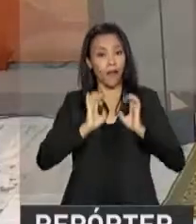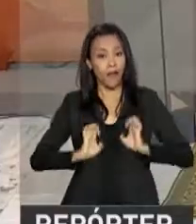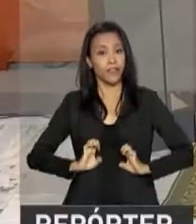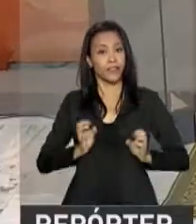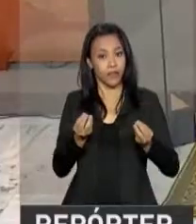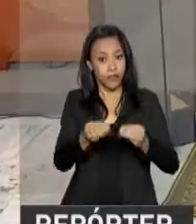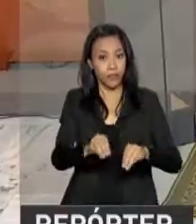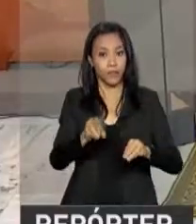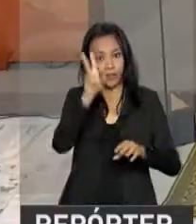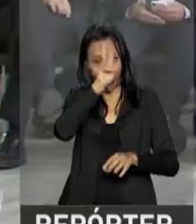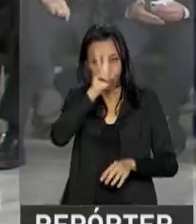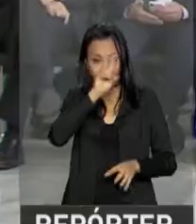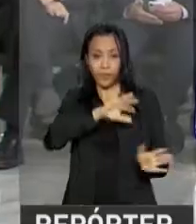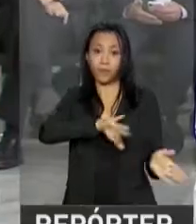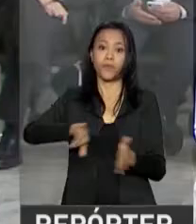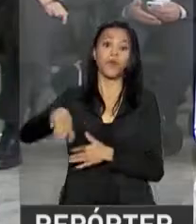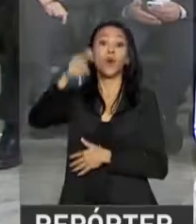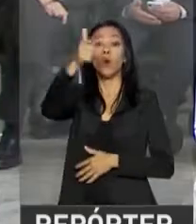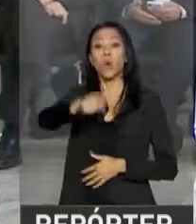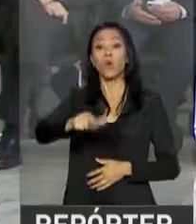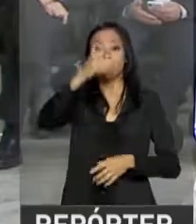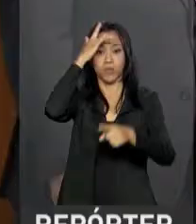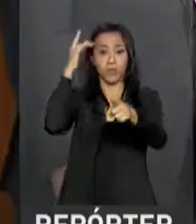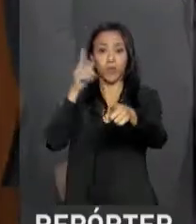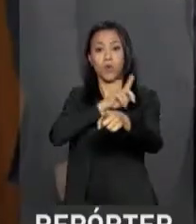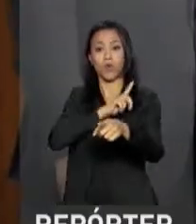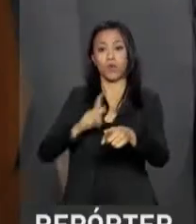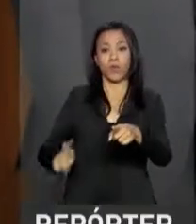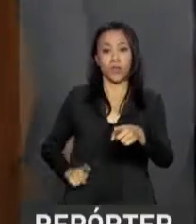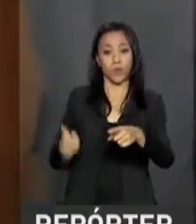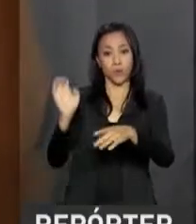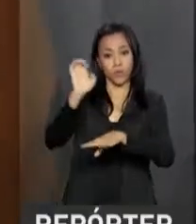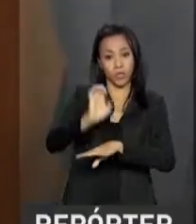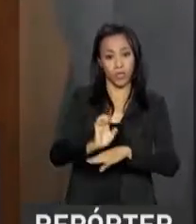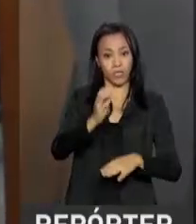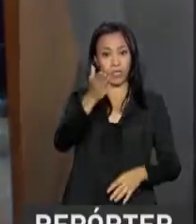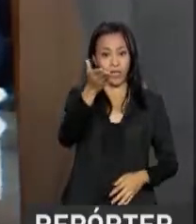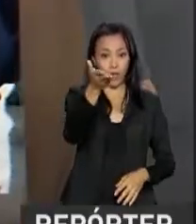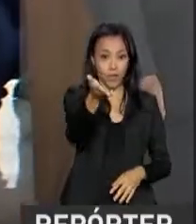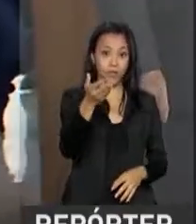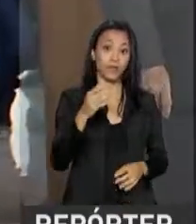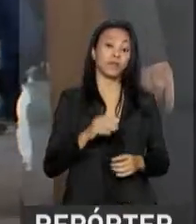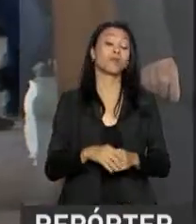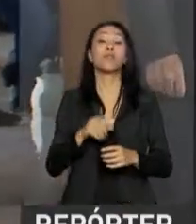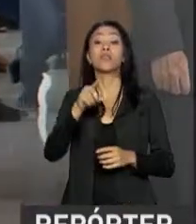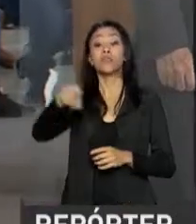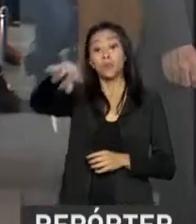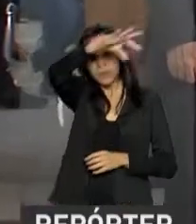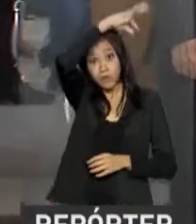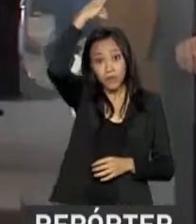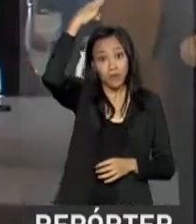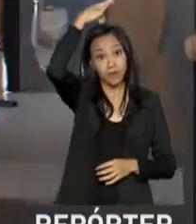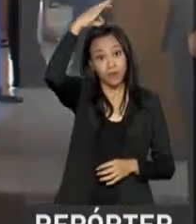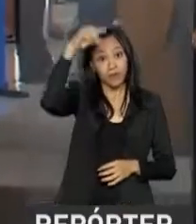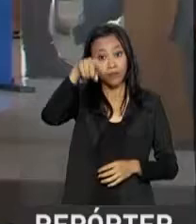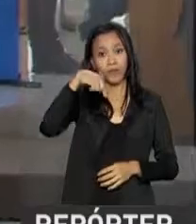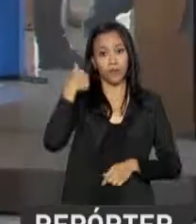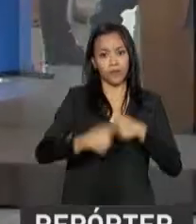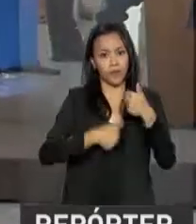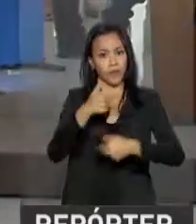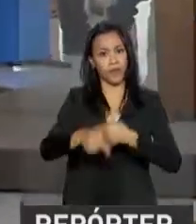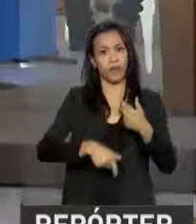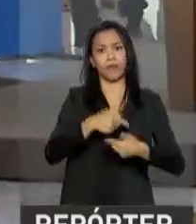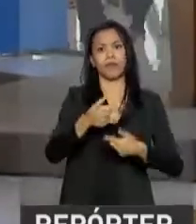condecorado em nome do espírito santo foi governador do estado paulo hartung nas terras capixabas foram desenvolvidos três